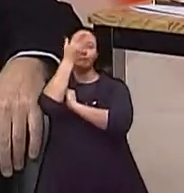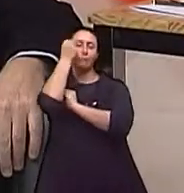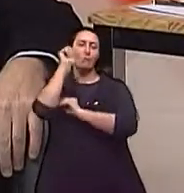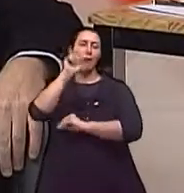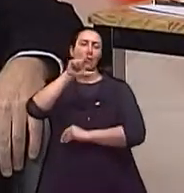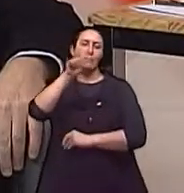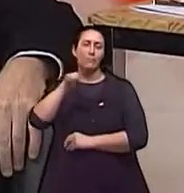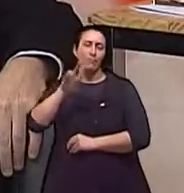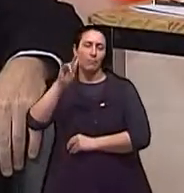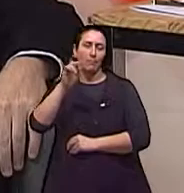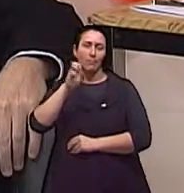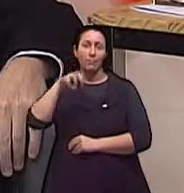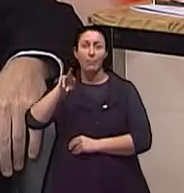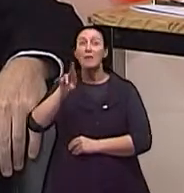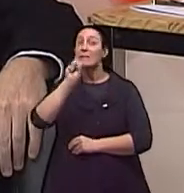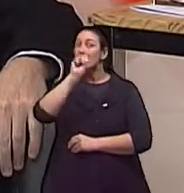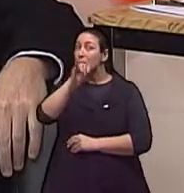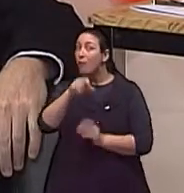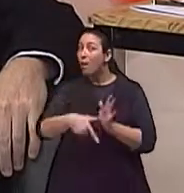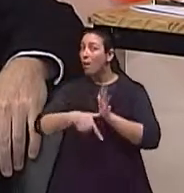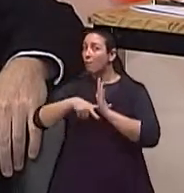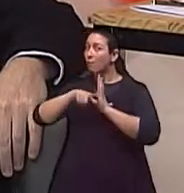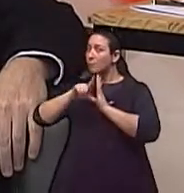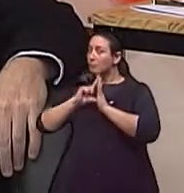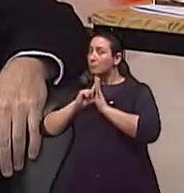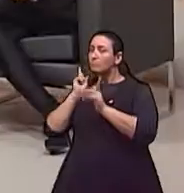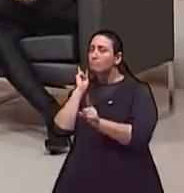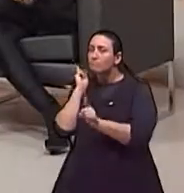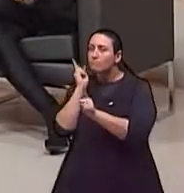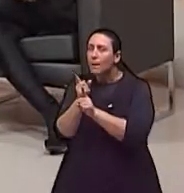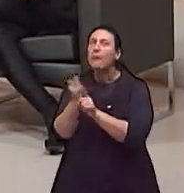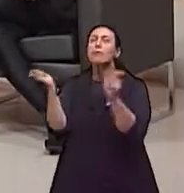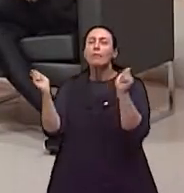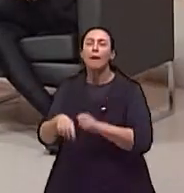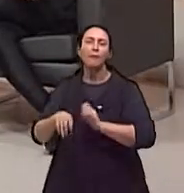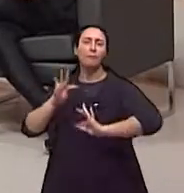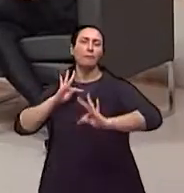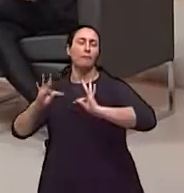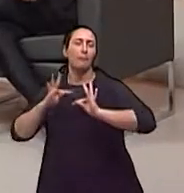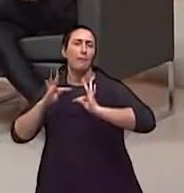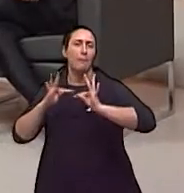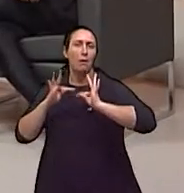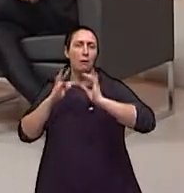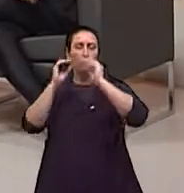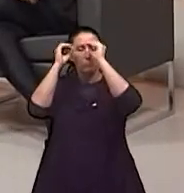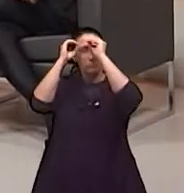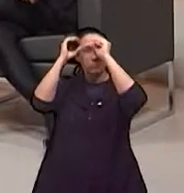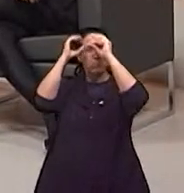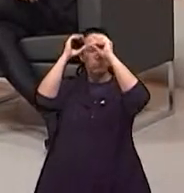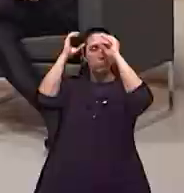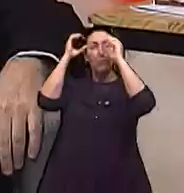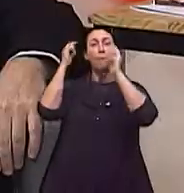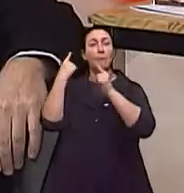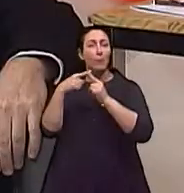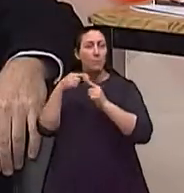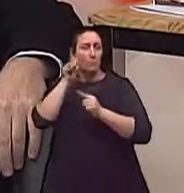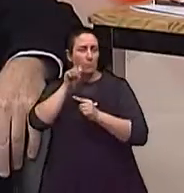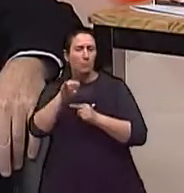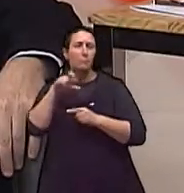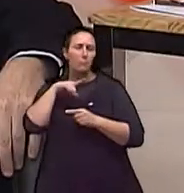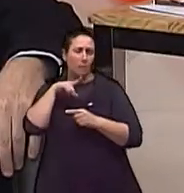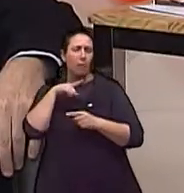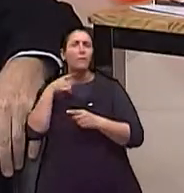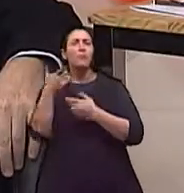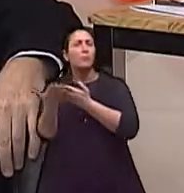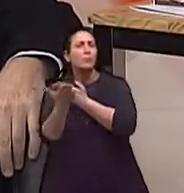feito precocemente Ah isso é fundamental sen trazer de informação pra gente dor pequenas alterações cognitivas